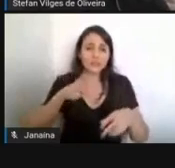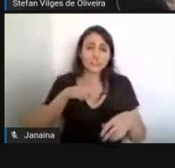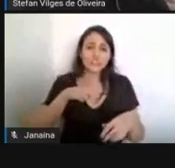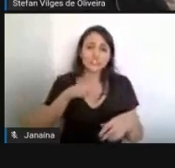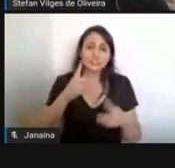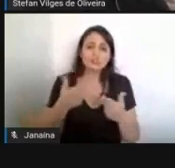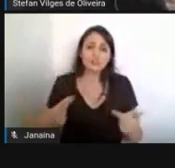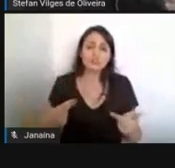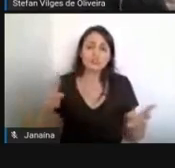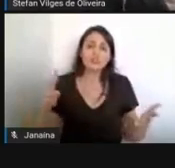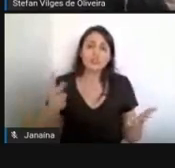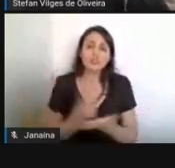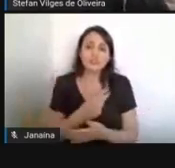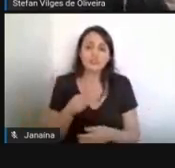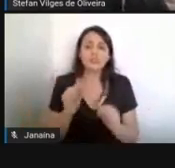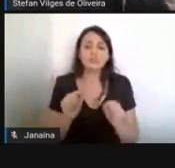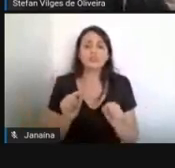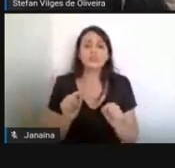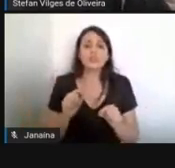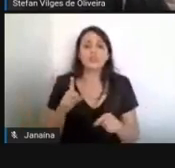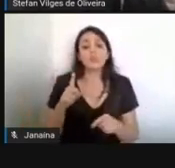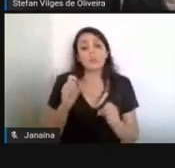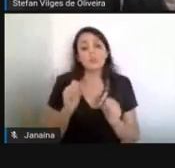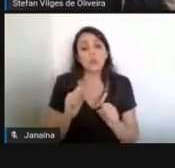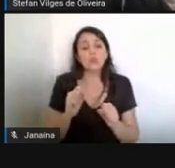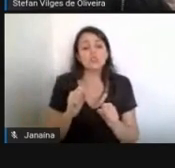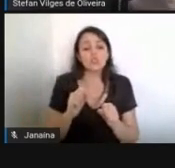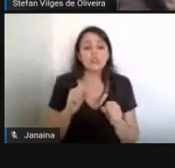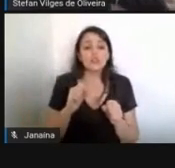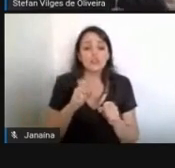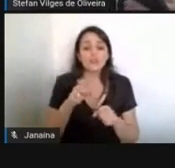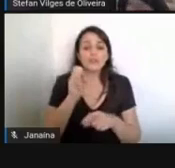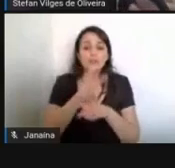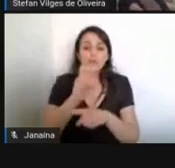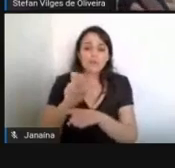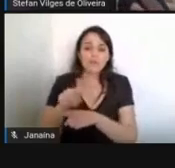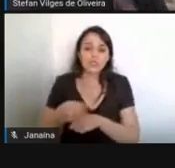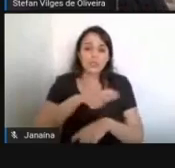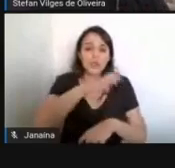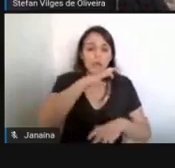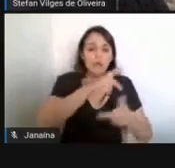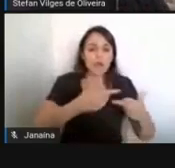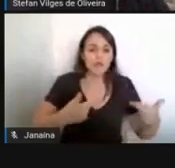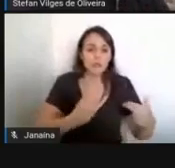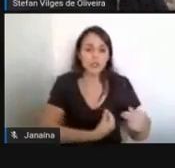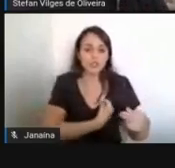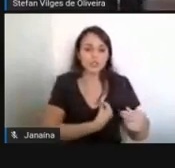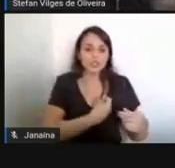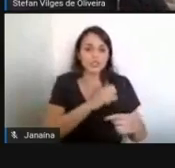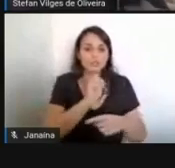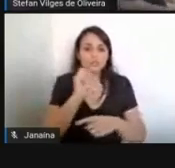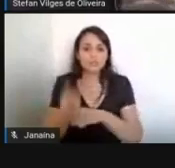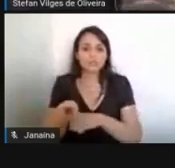esse escape zoonótico, a saída do vírus de animais para pessoas. E aí